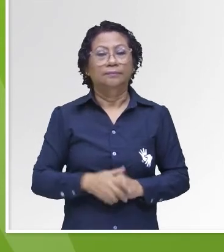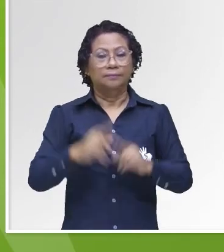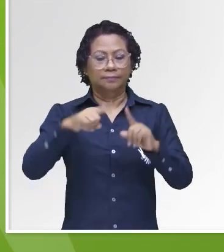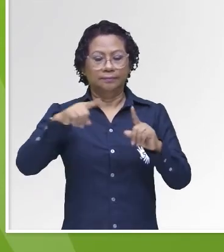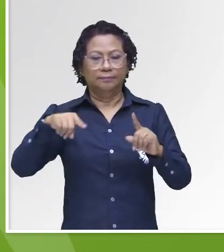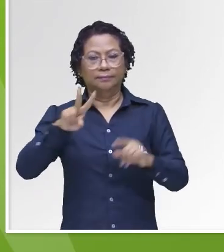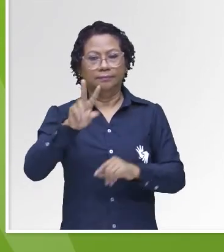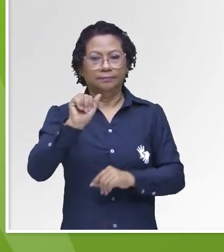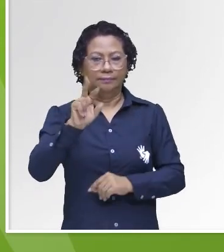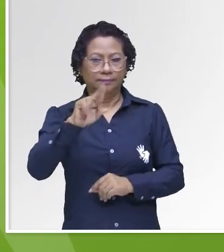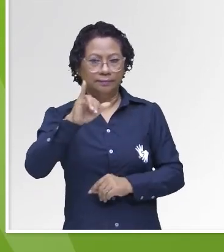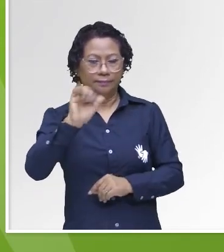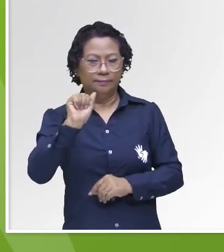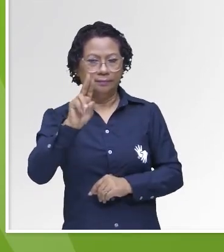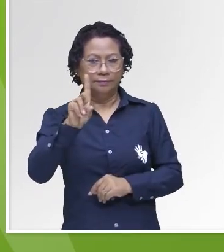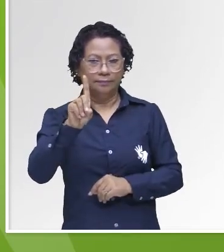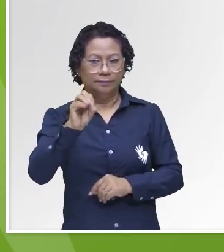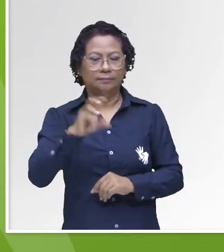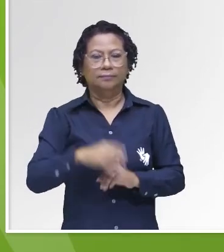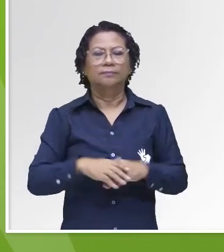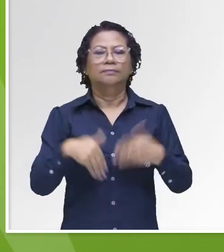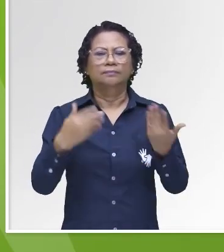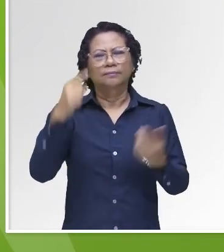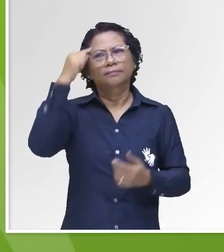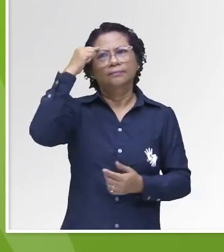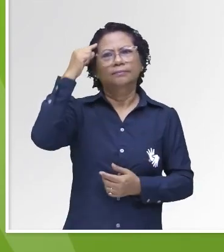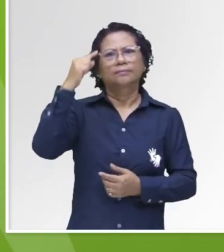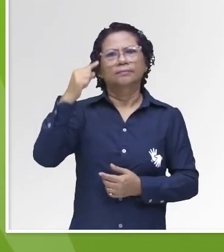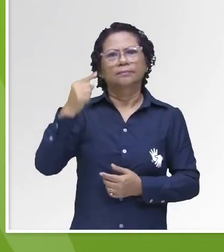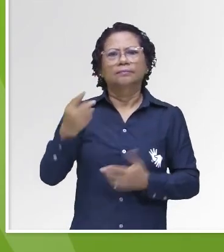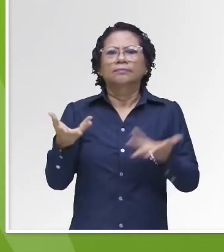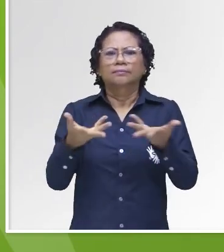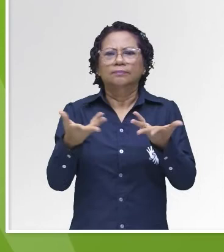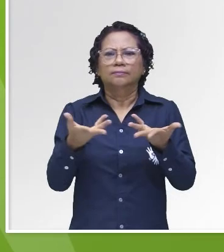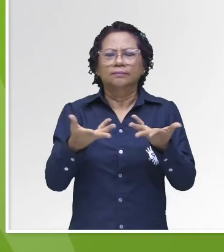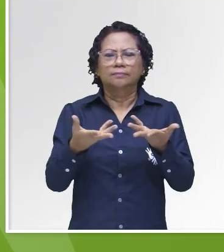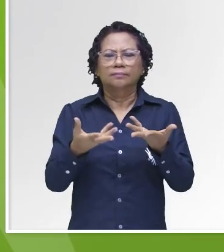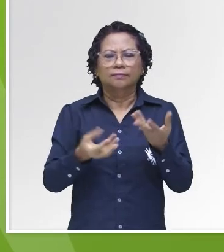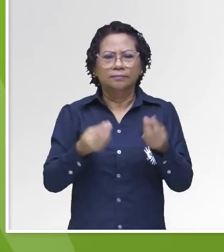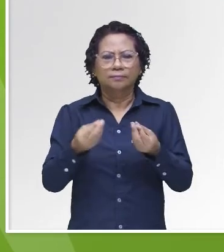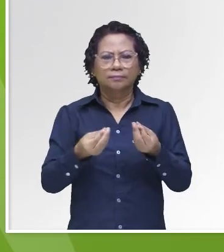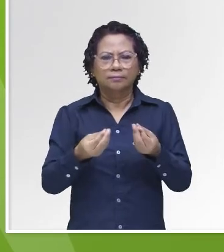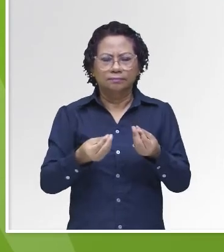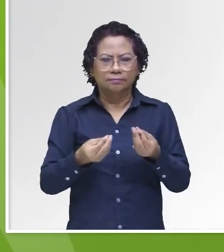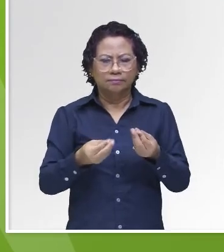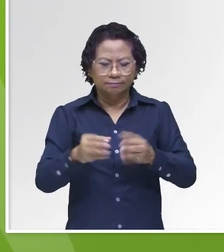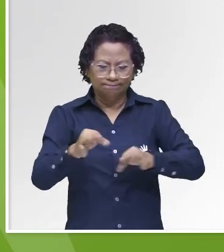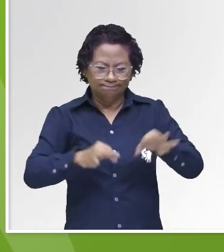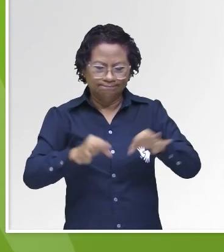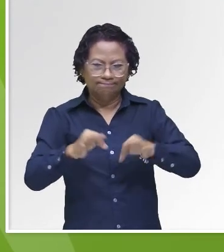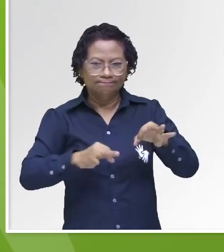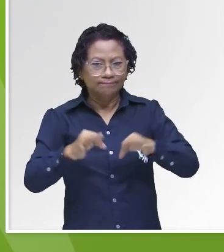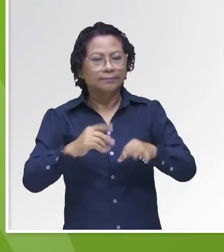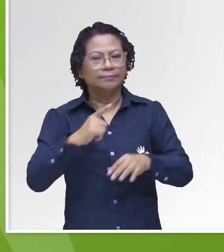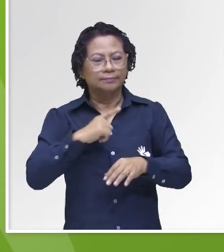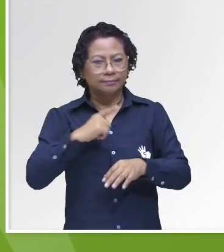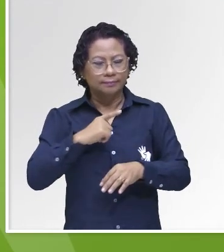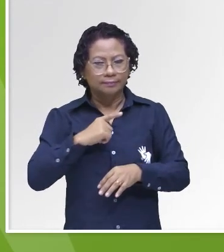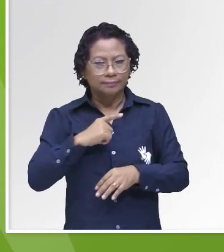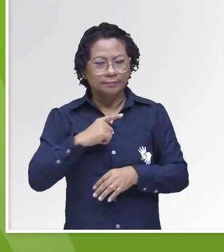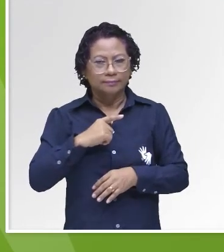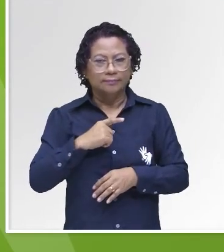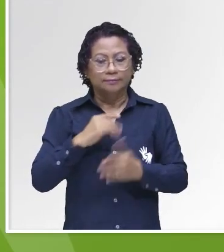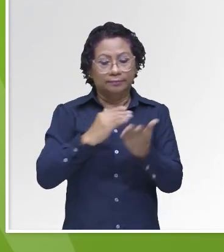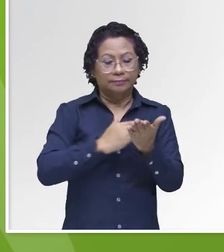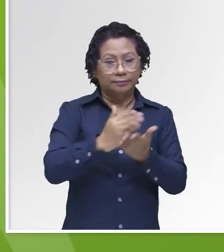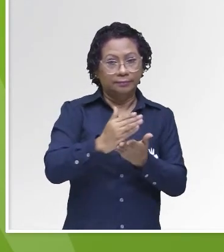bem, qual foi a ideia aí de decompor a velocidade? É porque, como eu falei para vocês, nós vamos ter uma velocidade inicial no